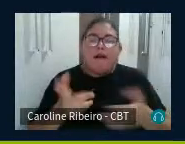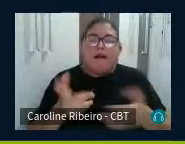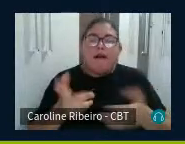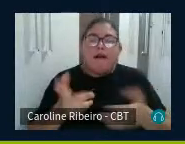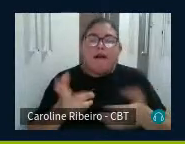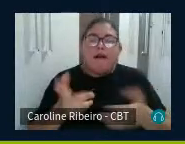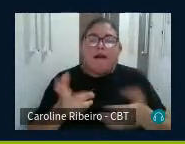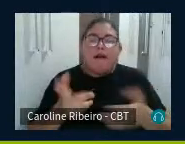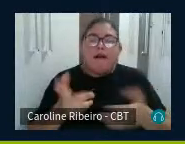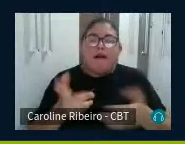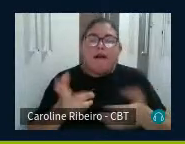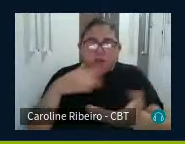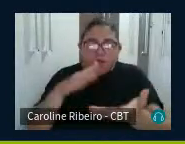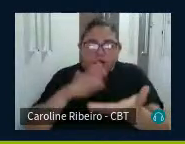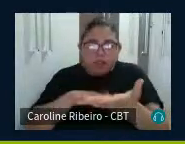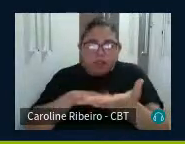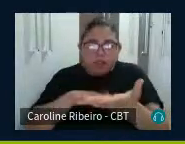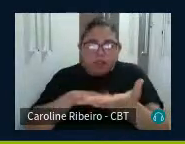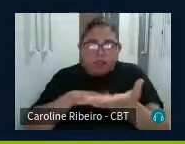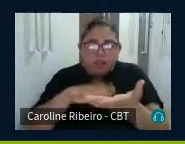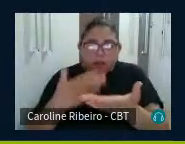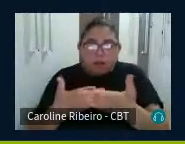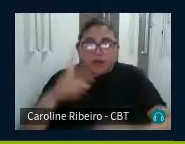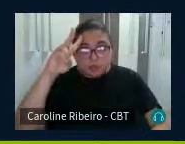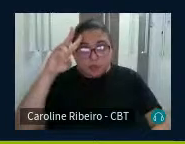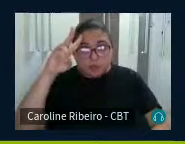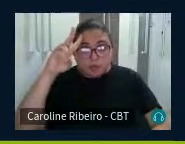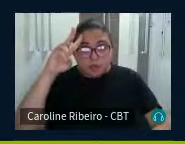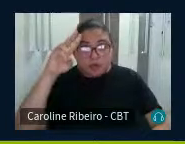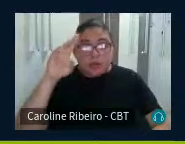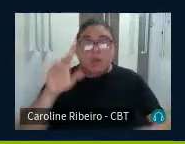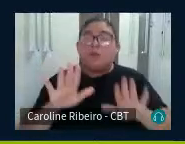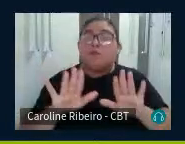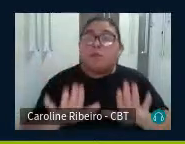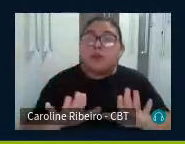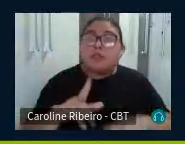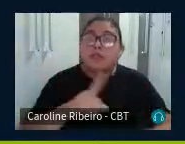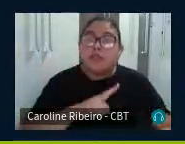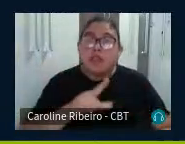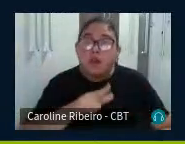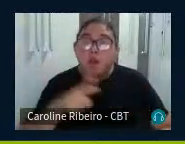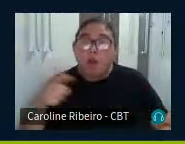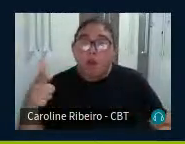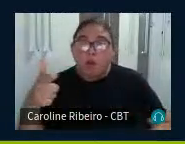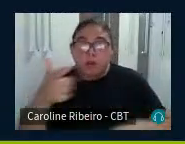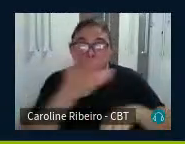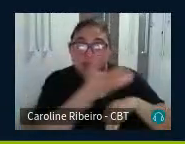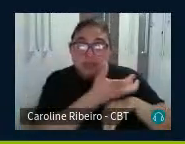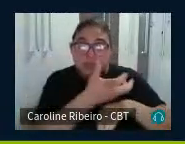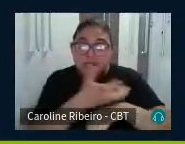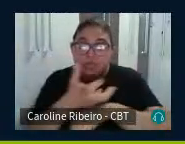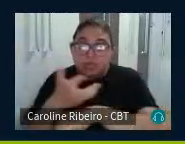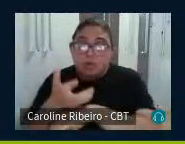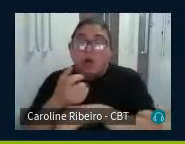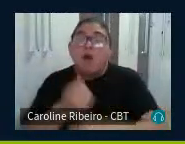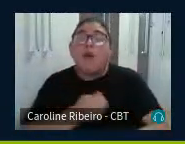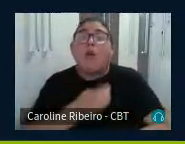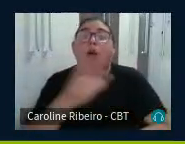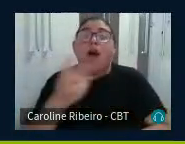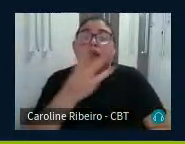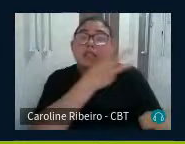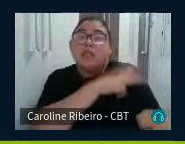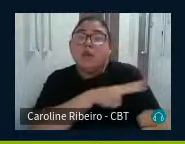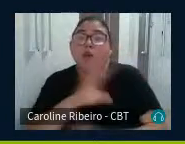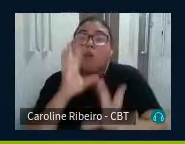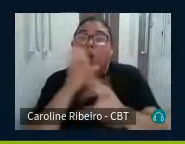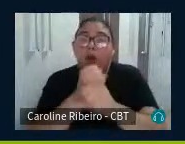segunda. Então, só que aí nós temos outras disciplinas, né? Quantas disciplinas o ensino médio tem? 14